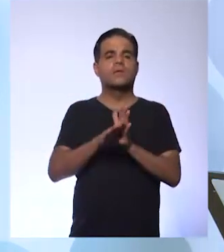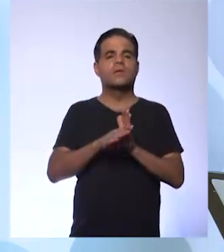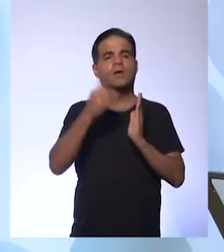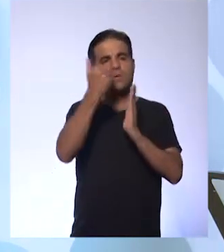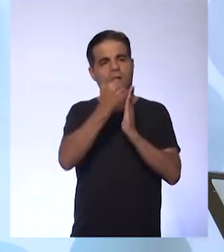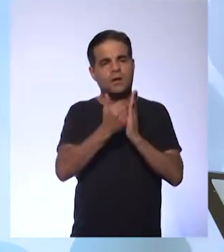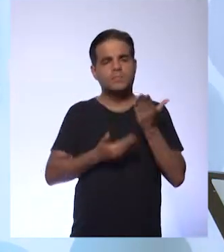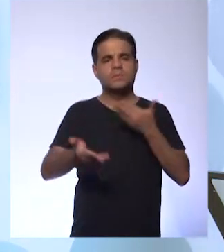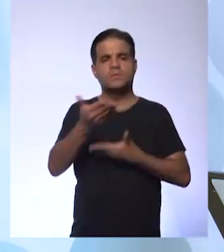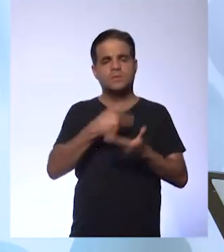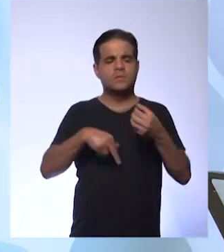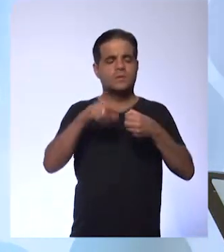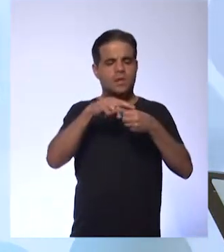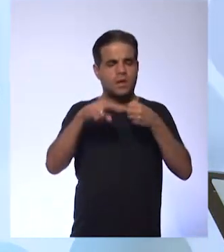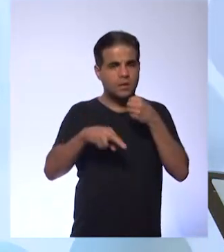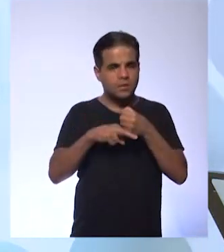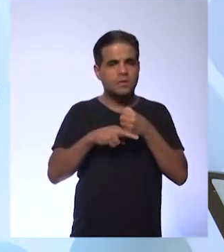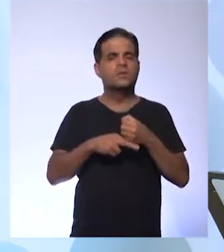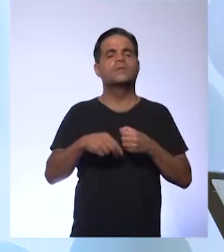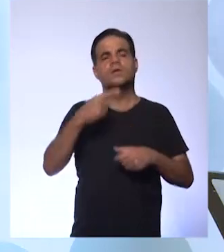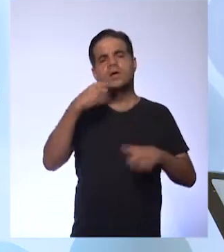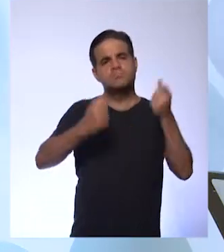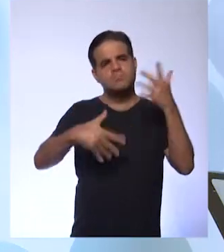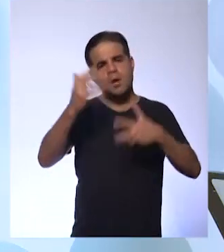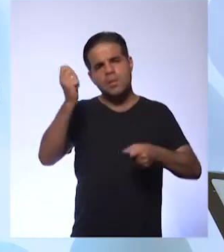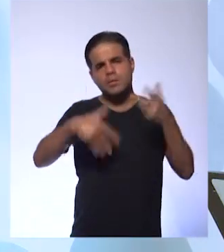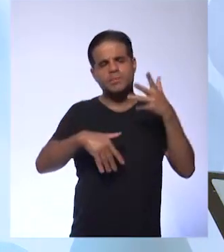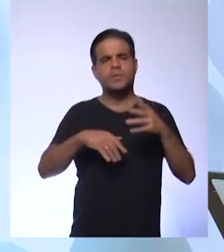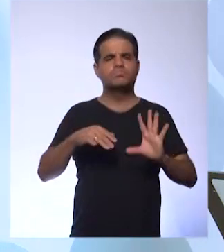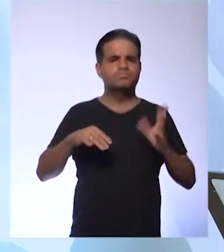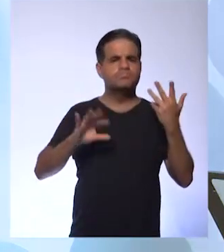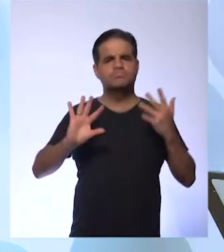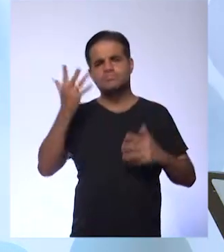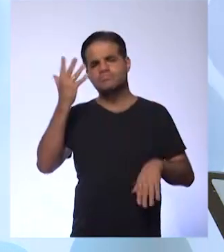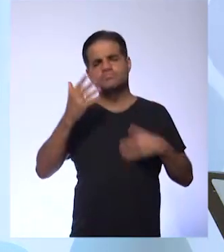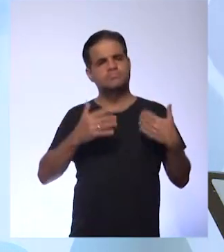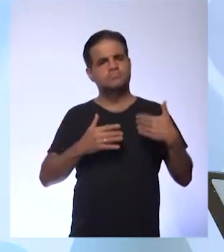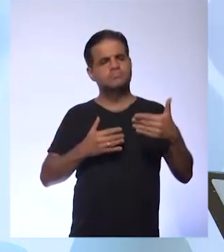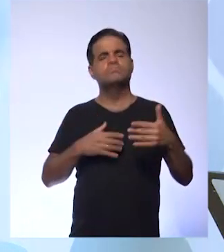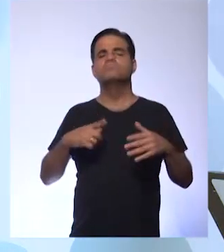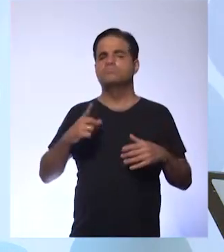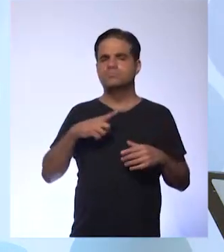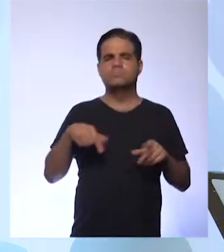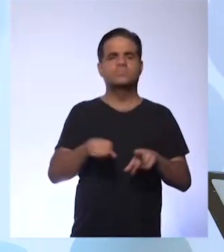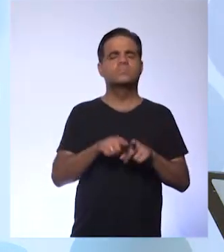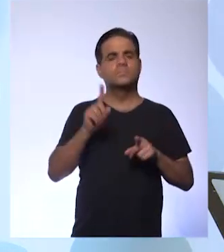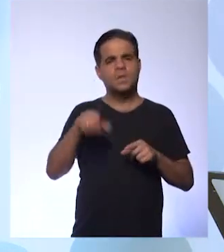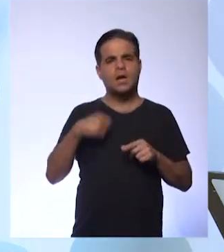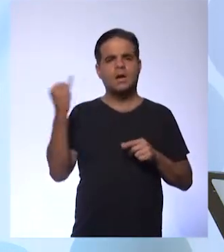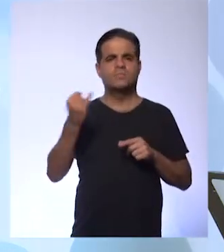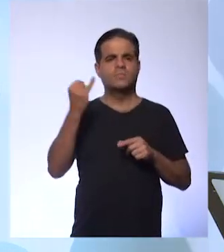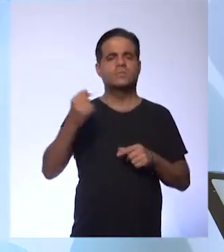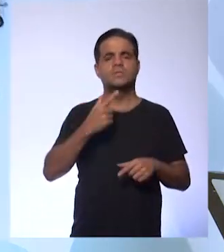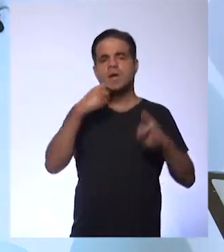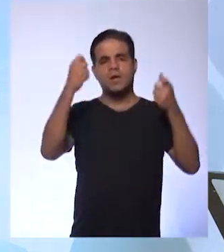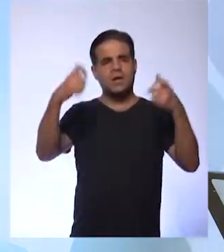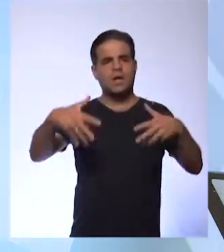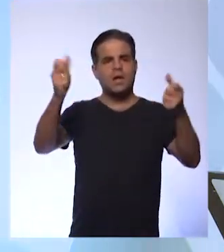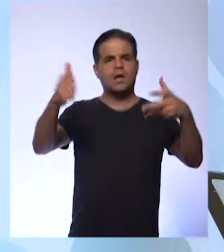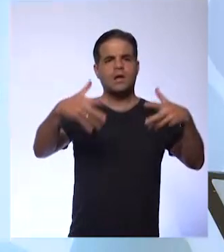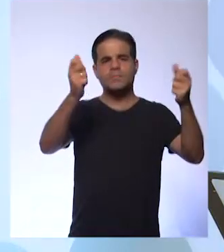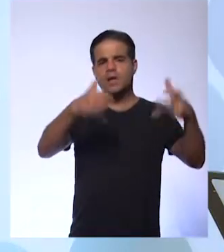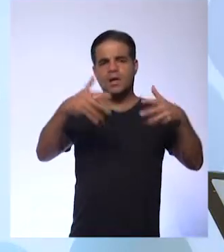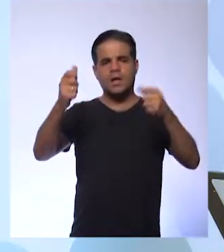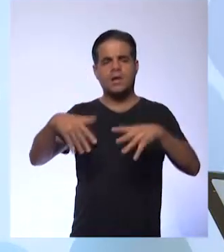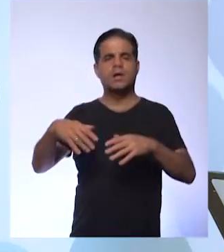programa de recuperação e a gente vai falar muito, gente, sobre argumento de causa e consequência. Então, também é muito importante falar sobre isso nas